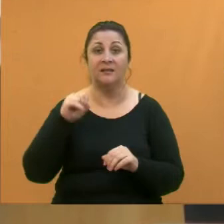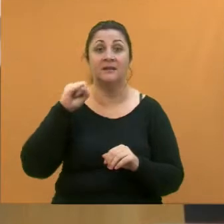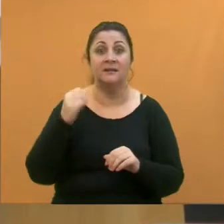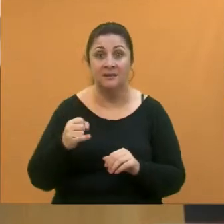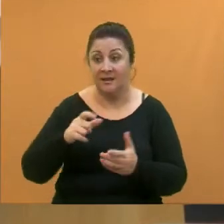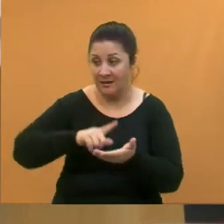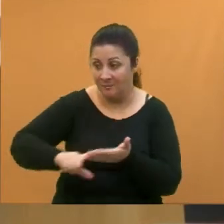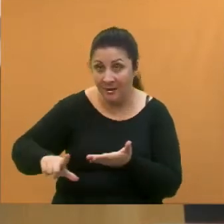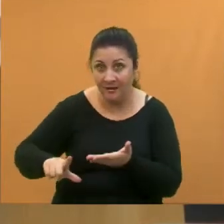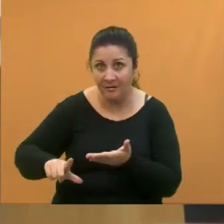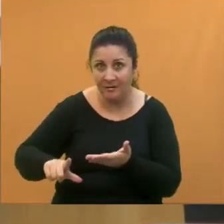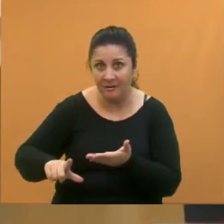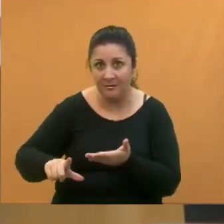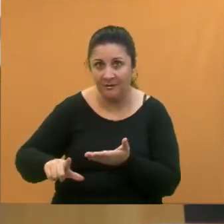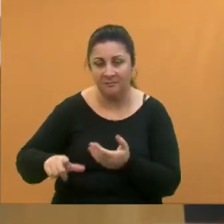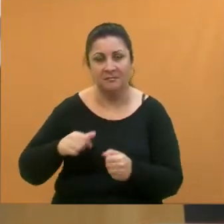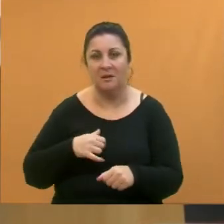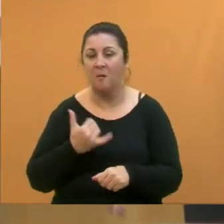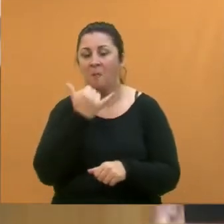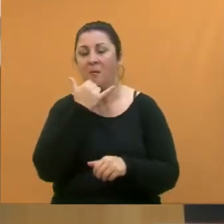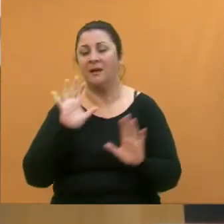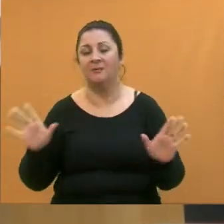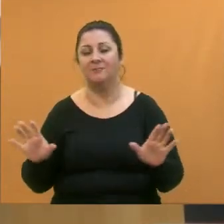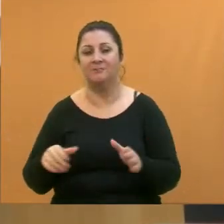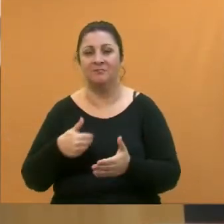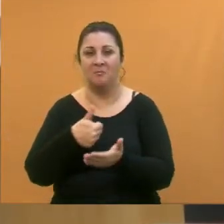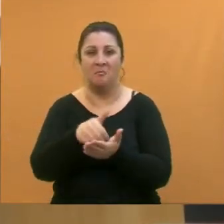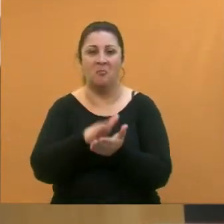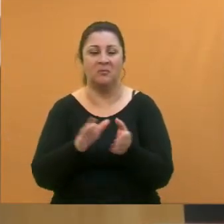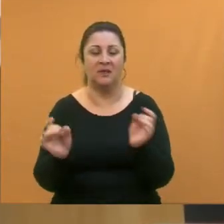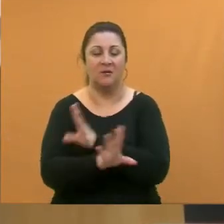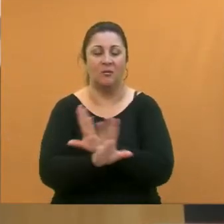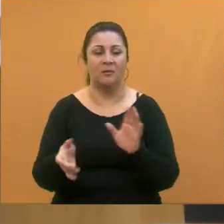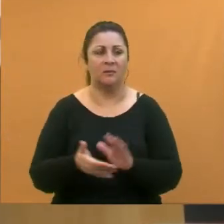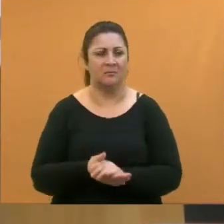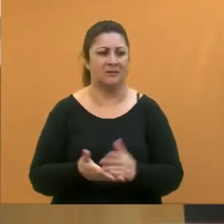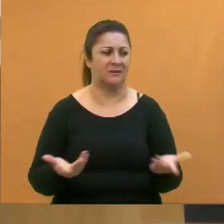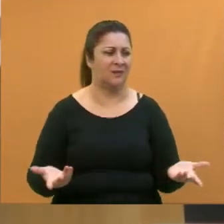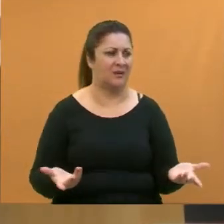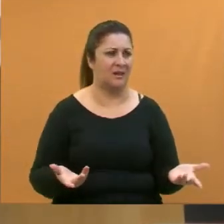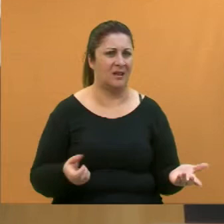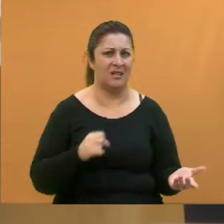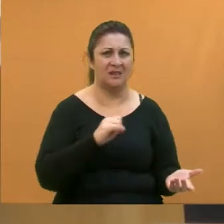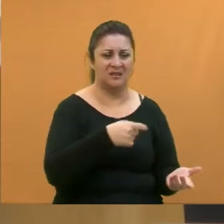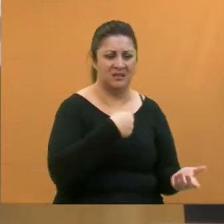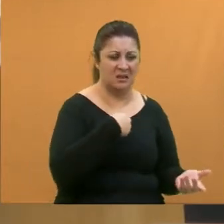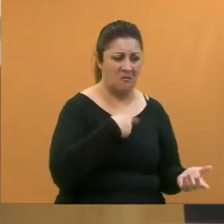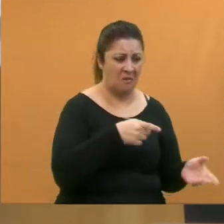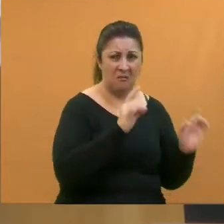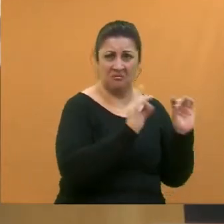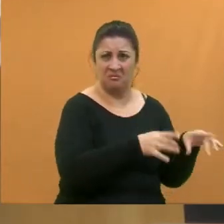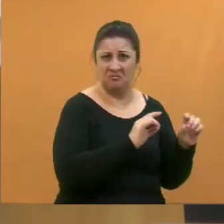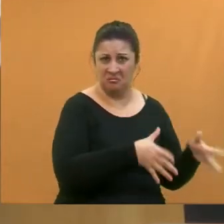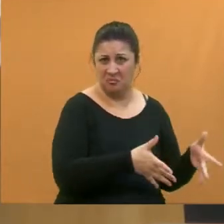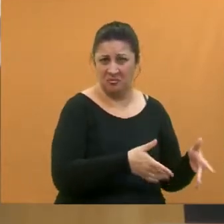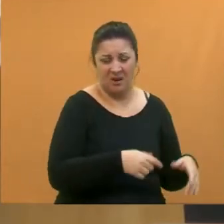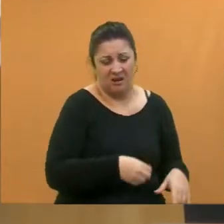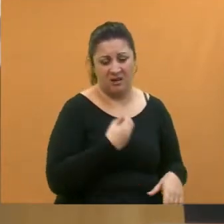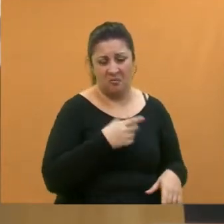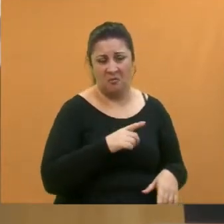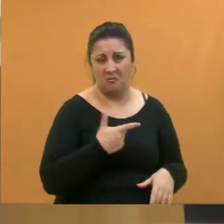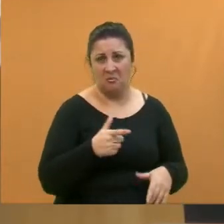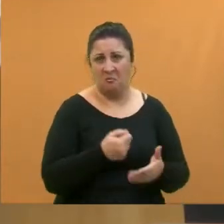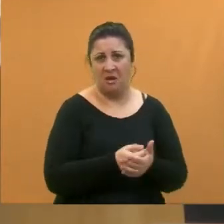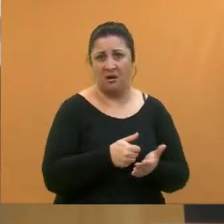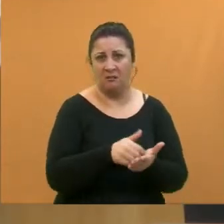agora e limpar, você não precisa pagar a multa. Aí você fala, puxa vida, antes eu tivesse deixado o meu sujo, que eu ia me beneficiar